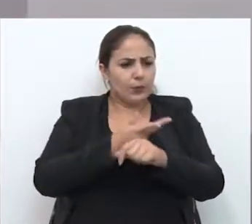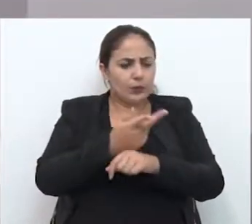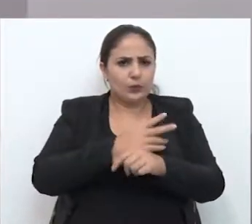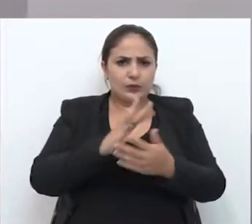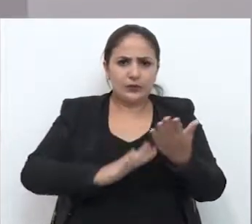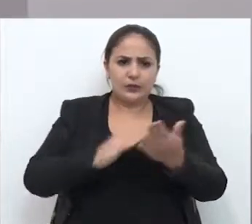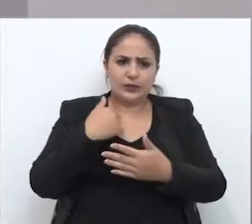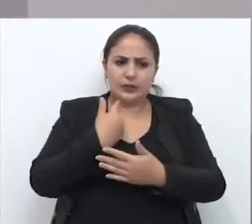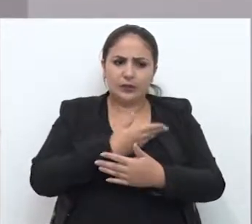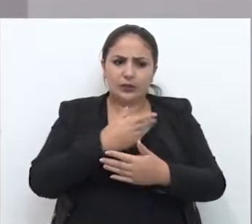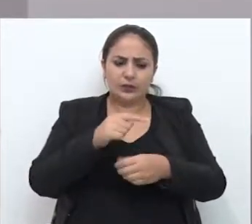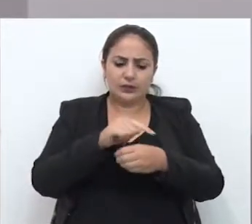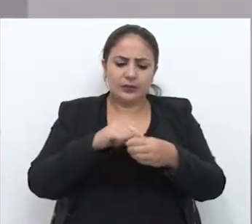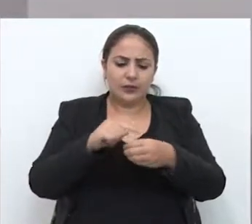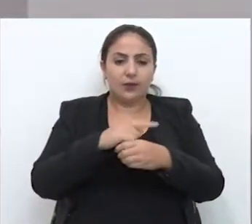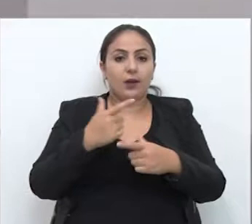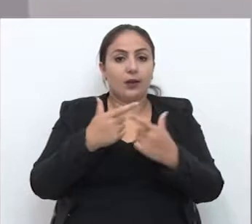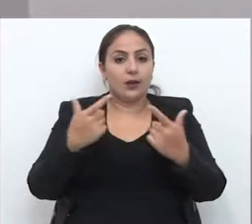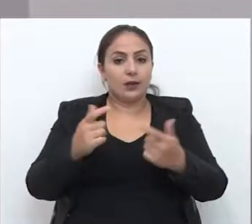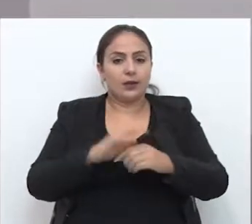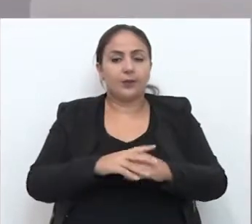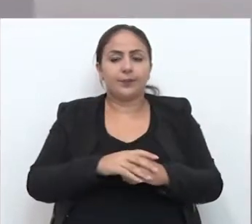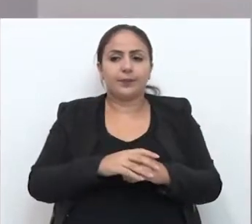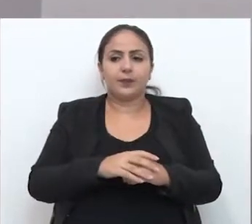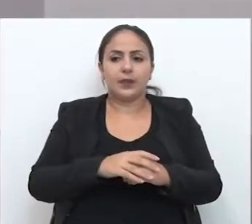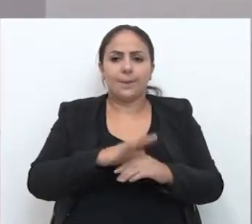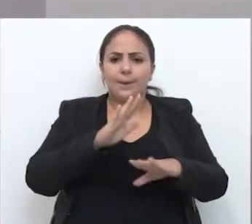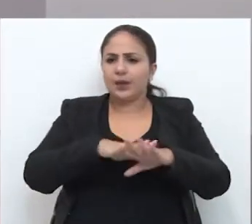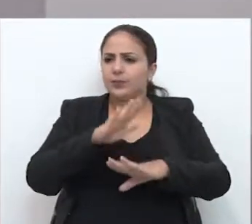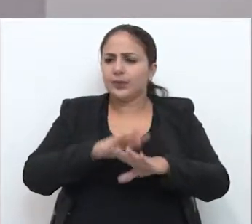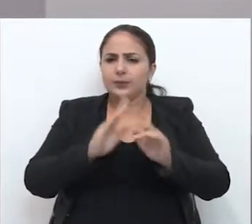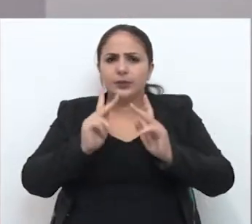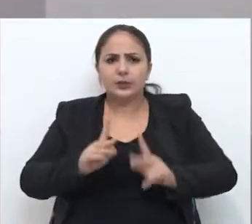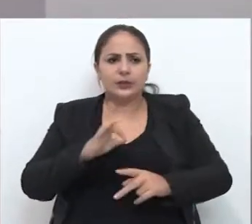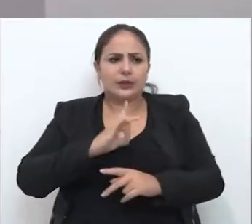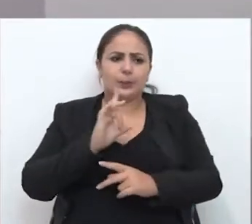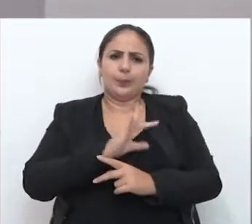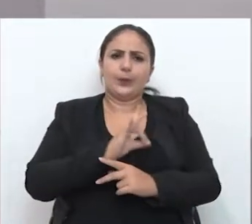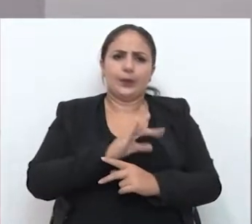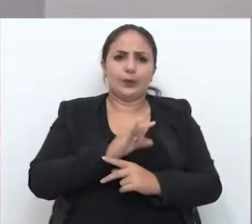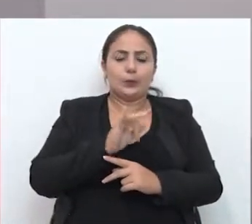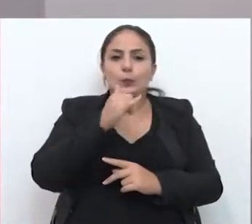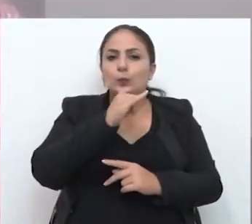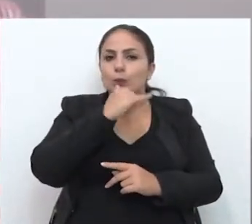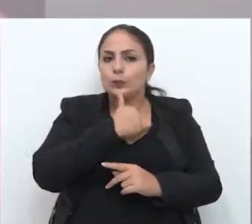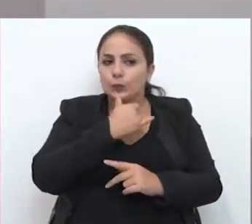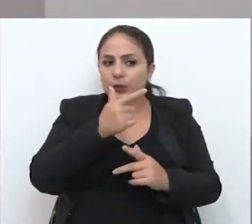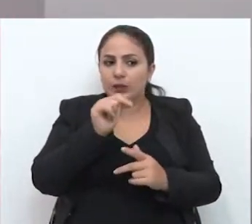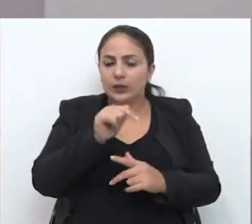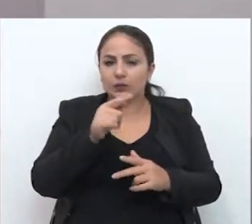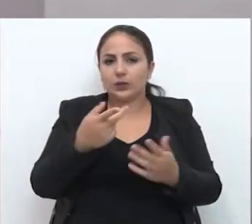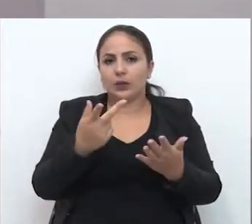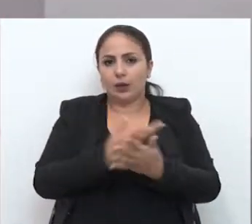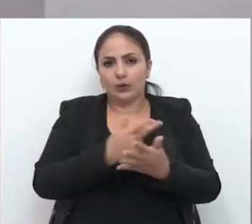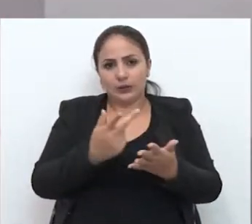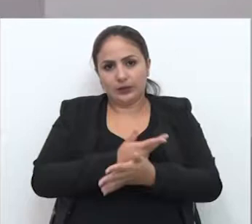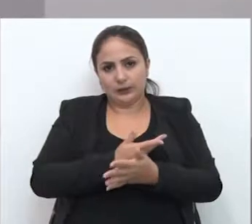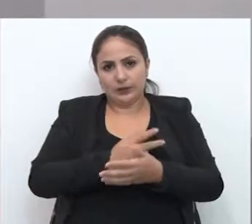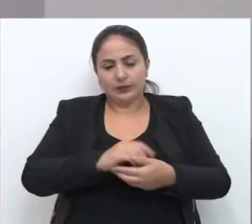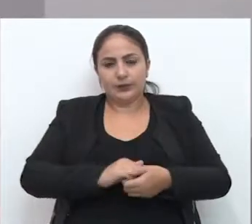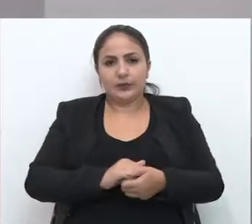sangue na nossa cidade é muito grande e cada vez mais as pessoas têm medo. Infelizmente é essa a